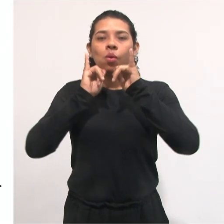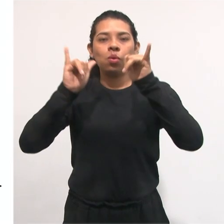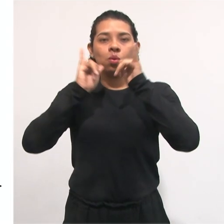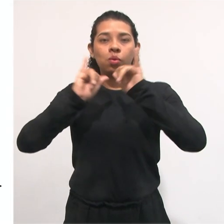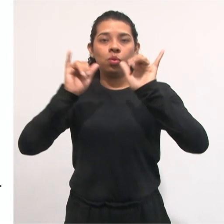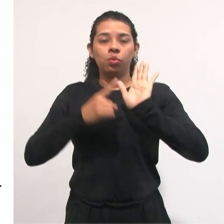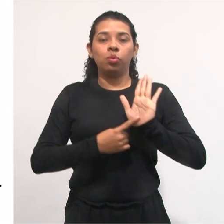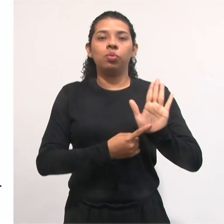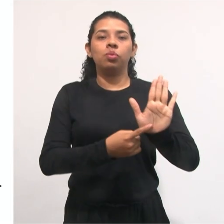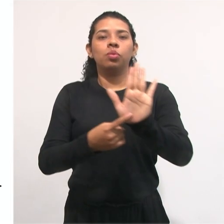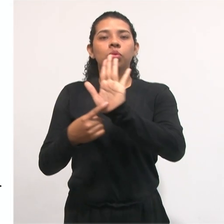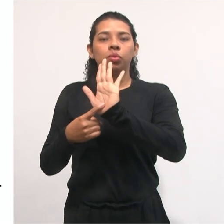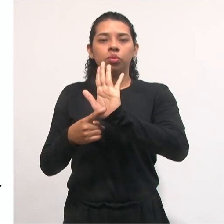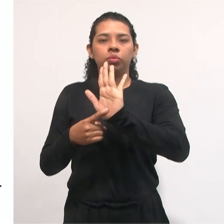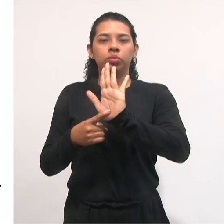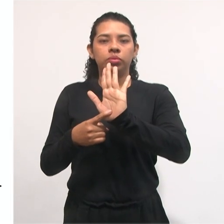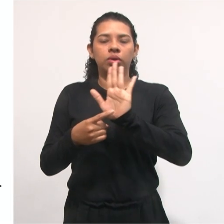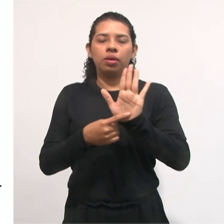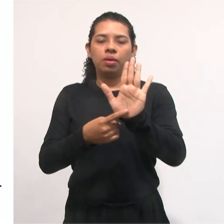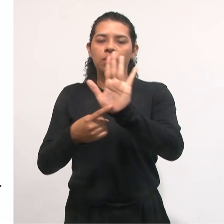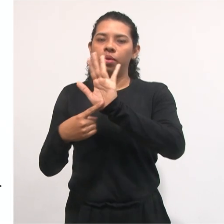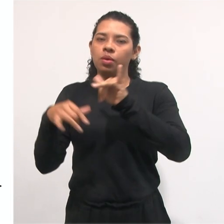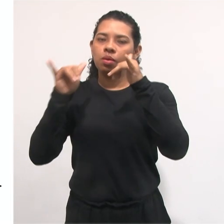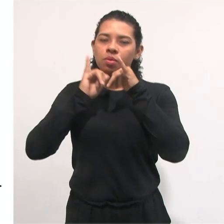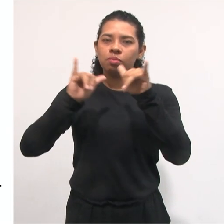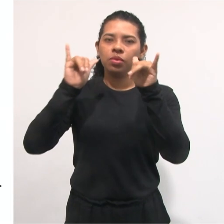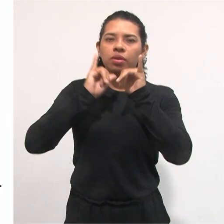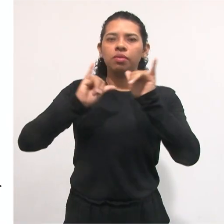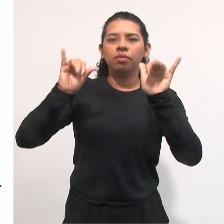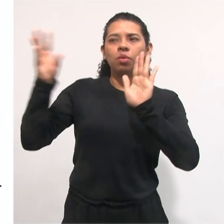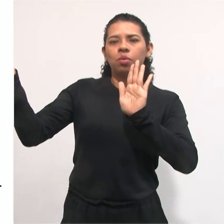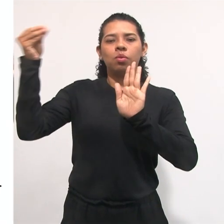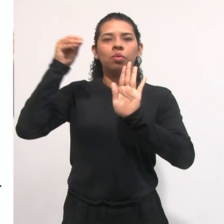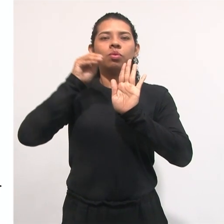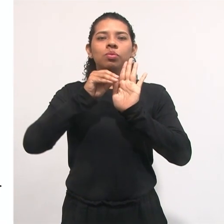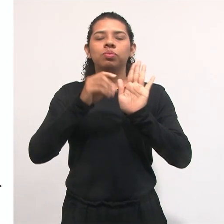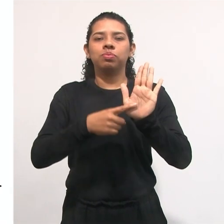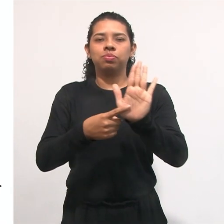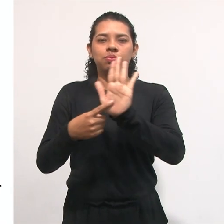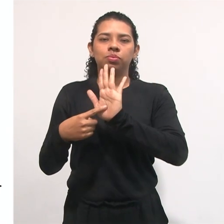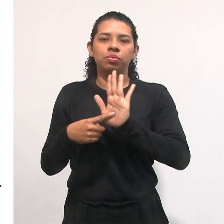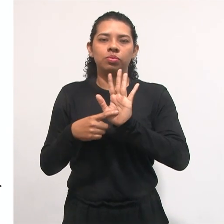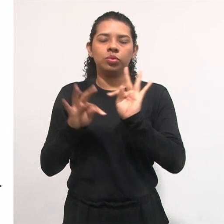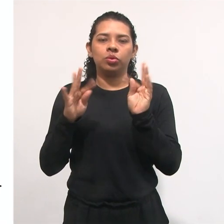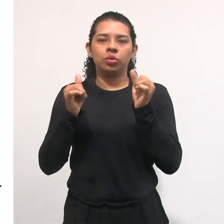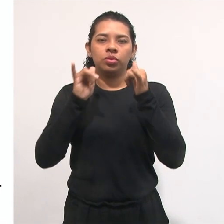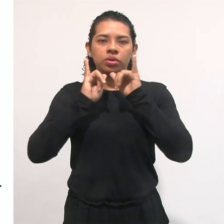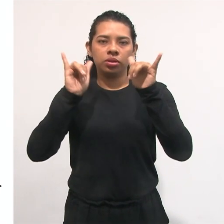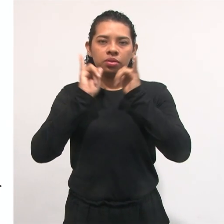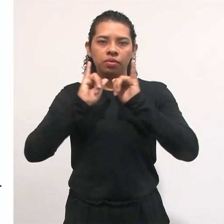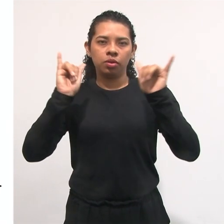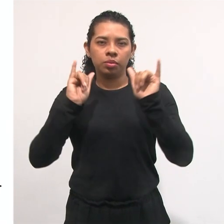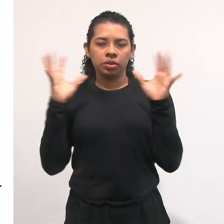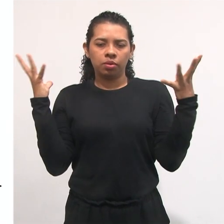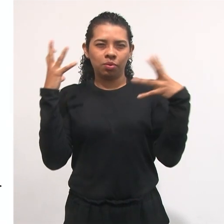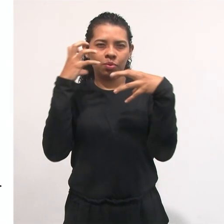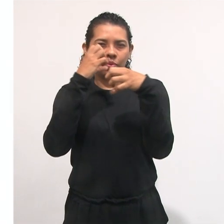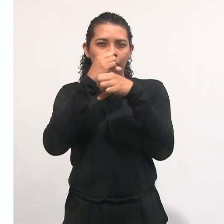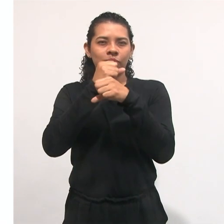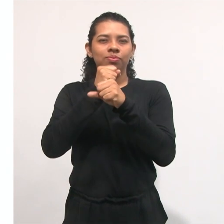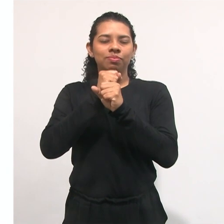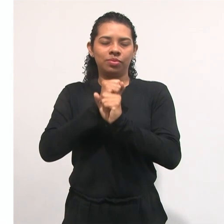apresentação. Correto? Então, um pictograma você consegue fazer várias informações no mesmo apresentação de dados e sintetiza muita